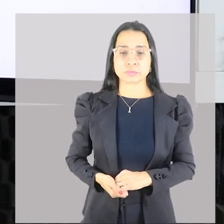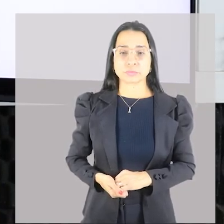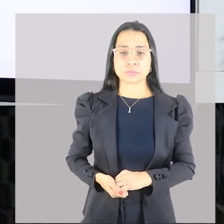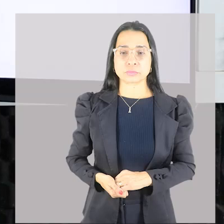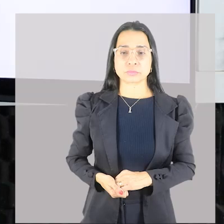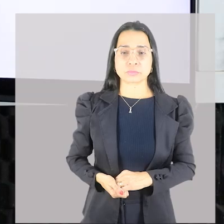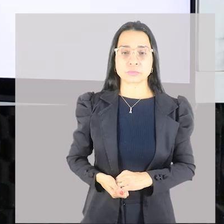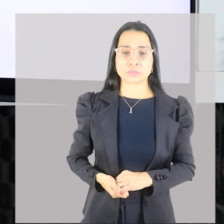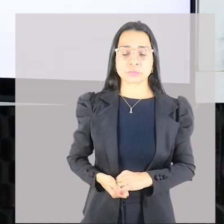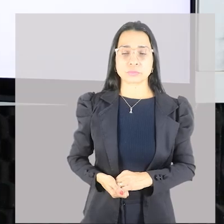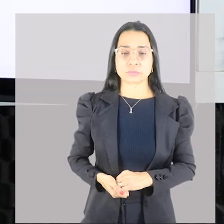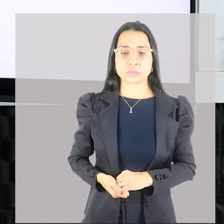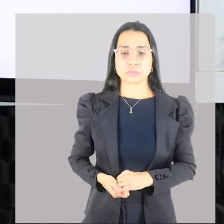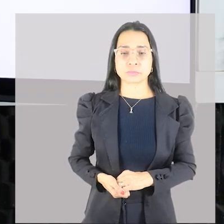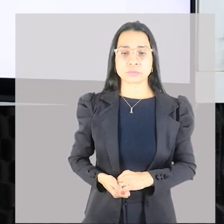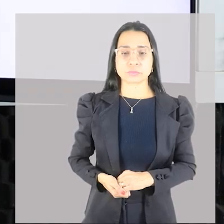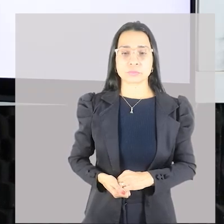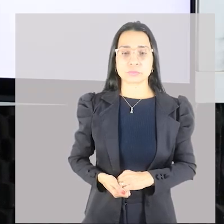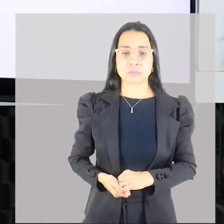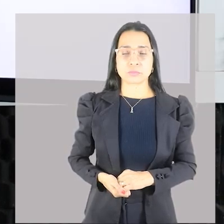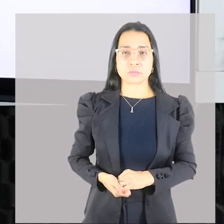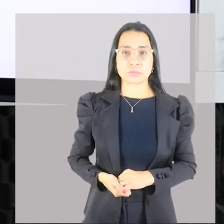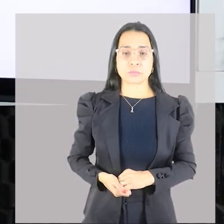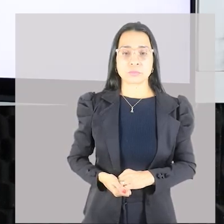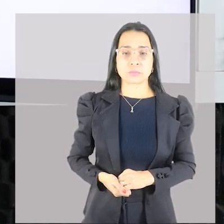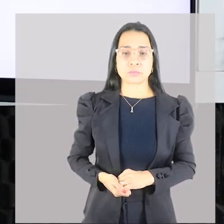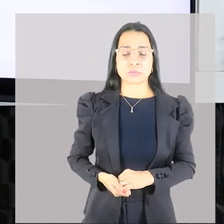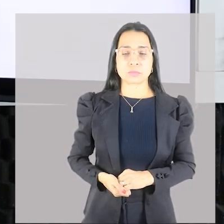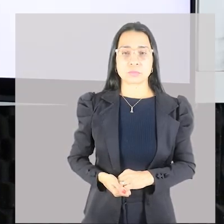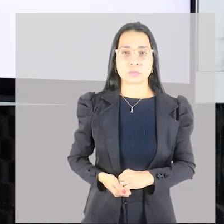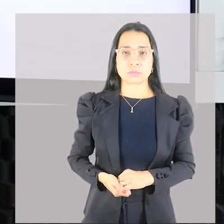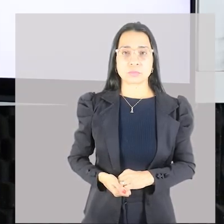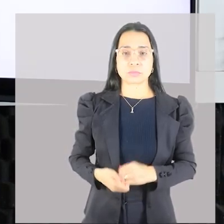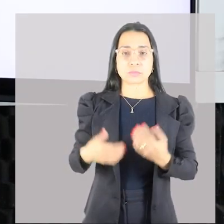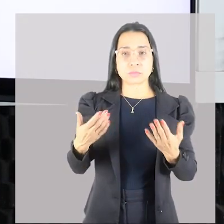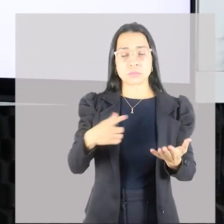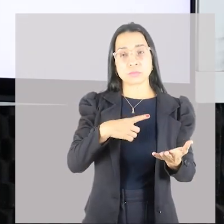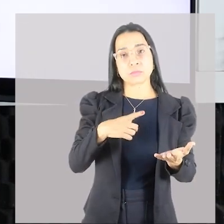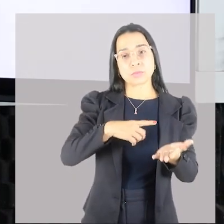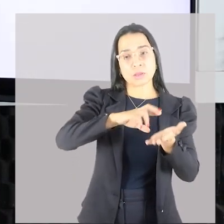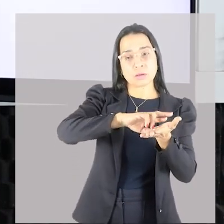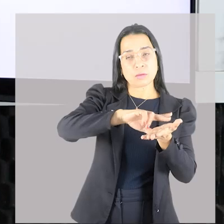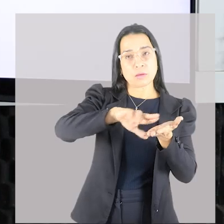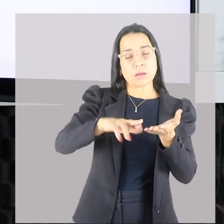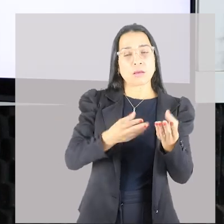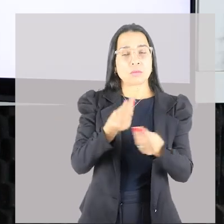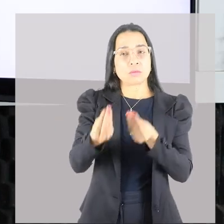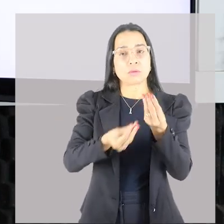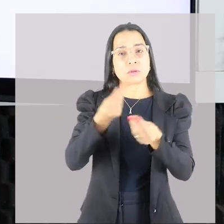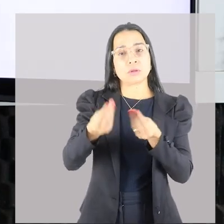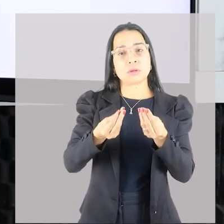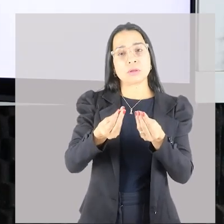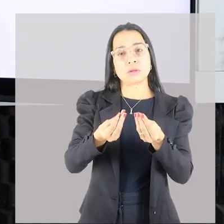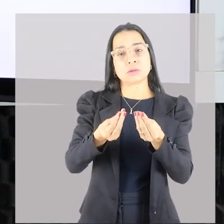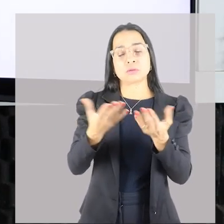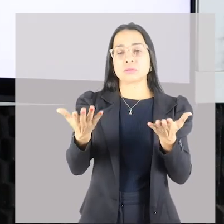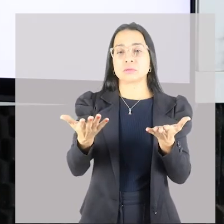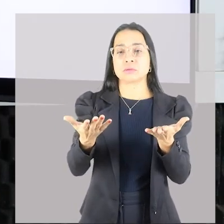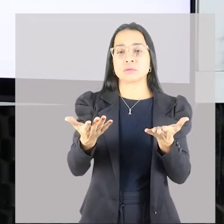grupos, ou então por organizações não governamentais, né? Então existem várias maneiras diferentes de atuação dos